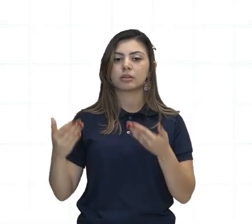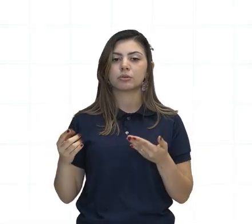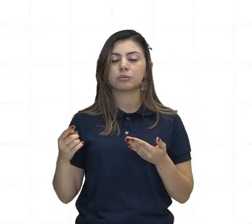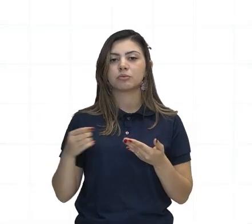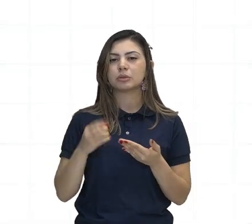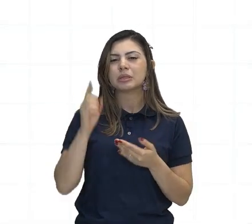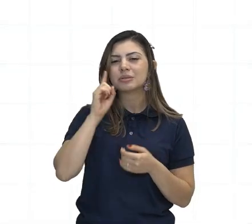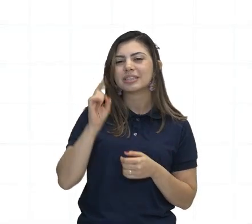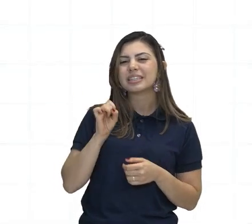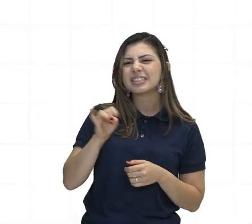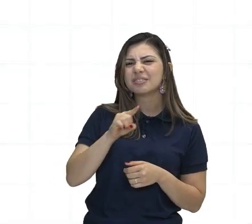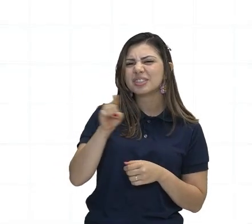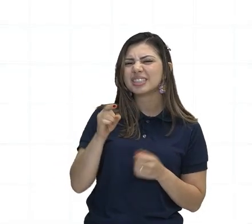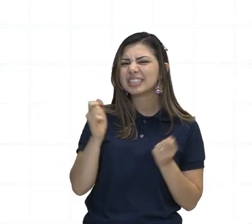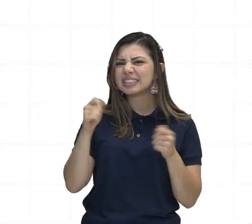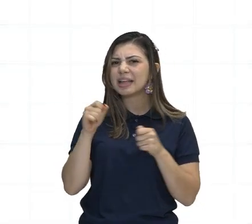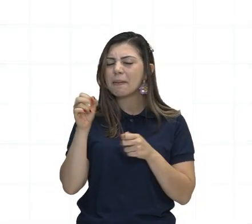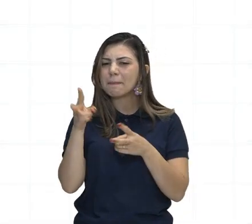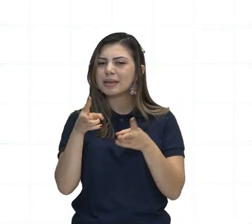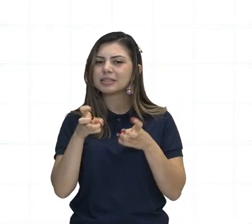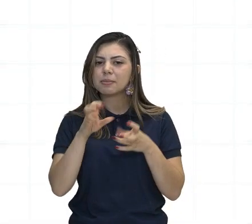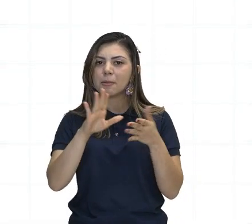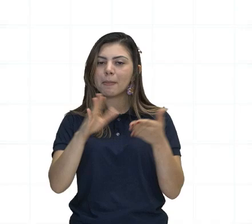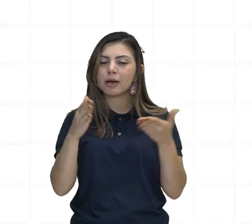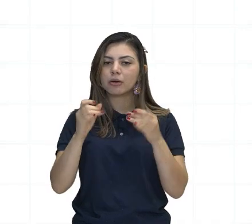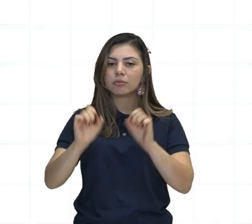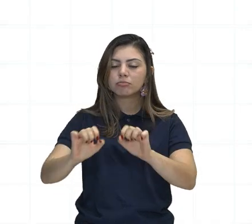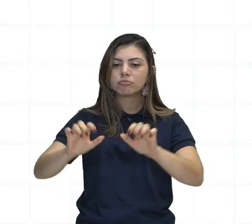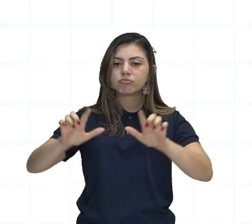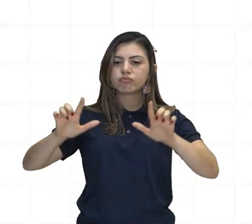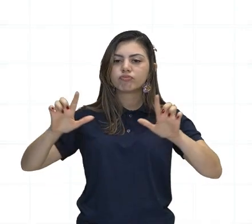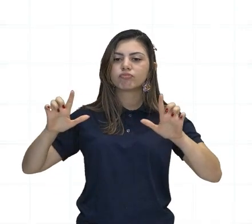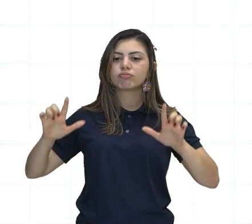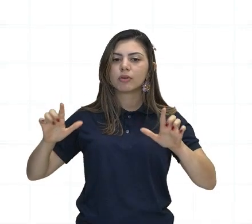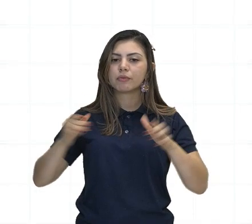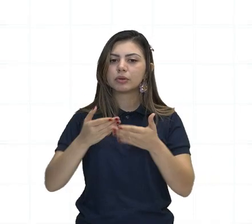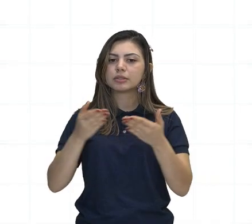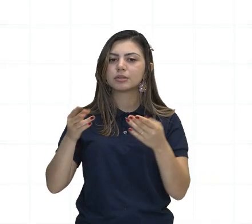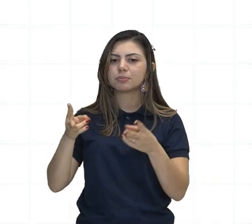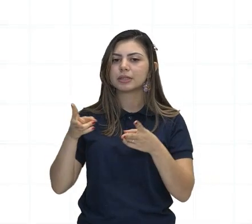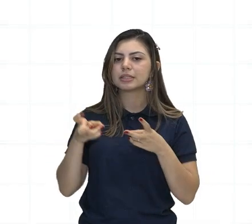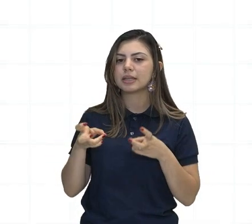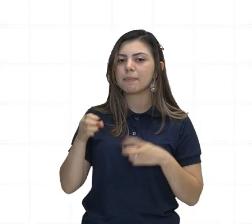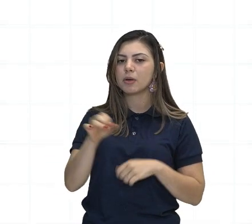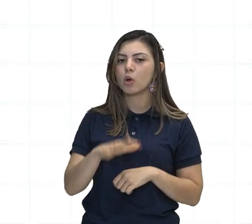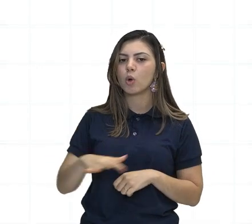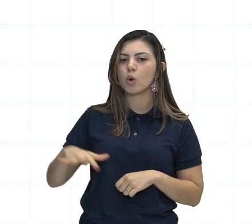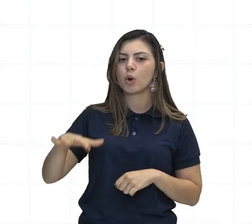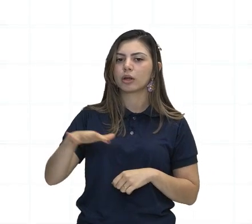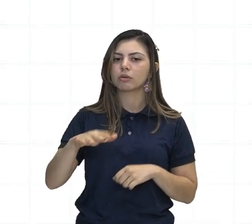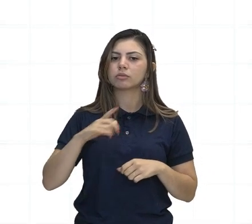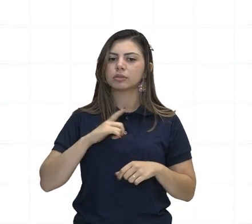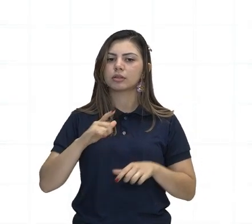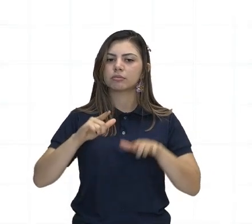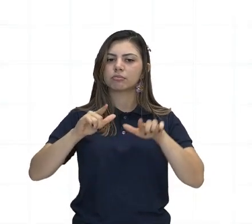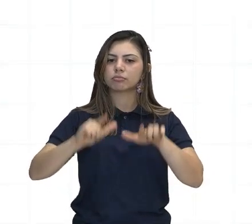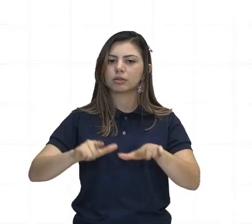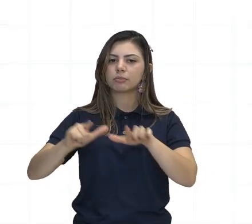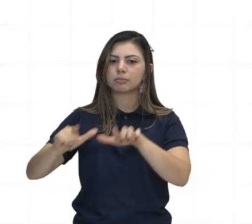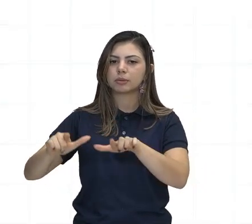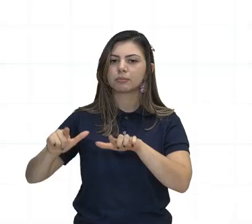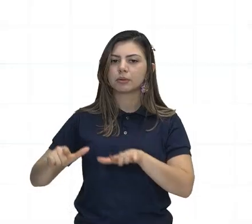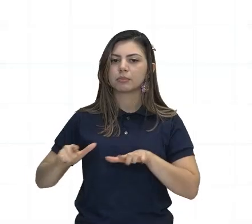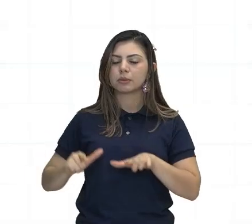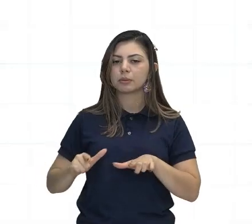sei se já dá para enxergar, mas eu vou aproximar um pouco mais o zoom, vocês vão identificar que os espaços estão bem definidos, como